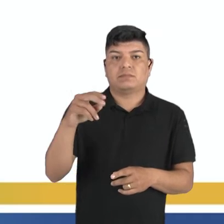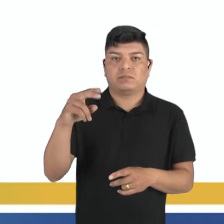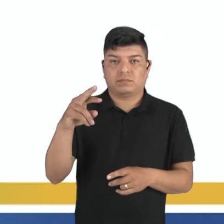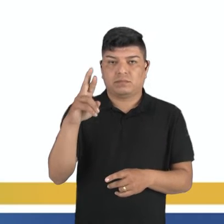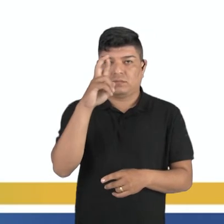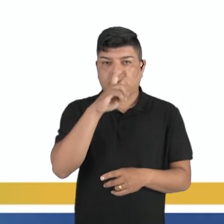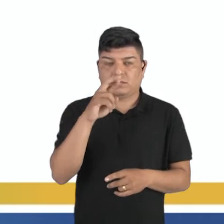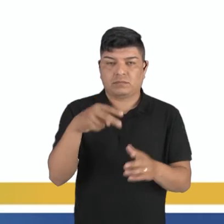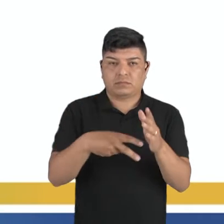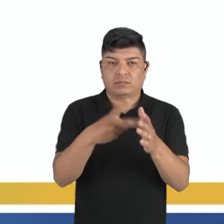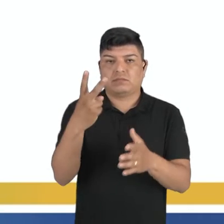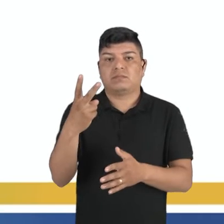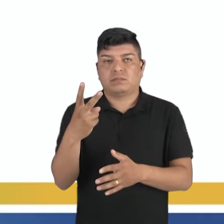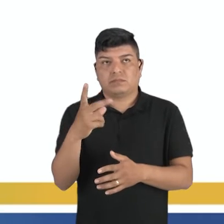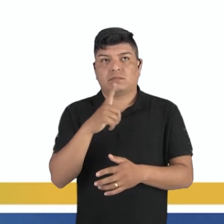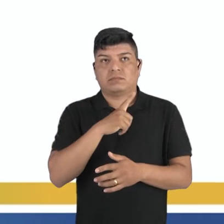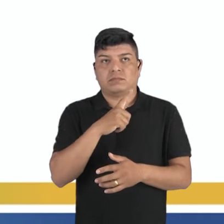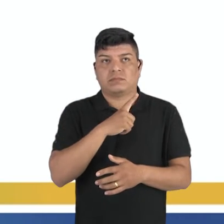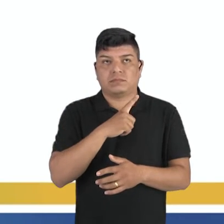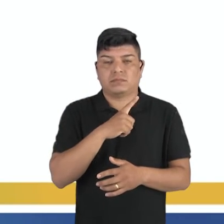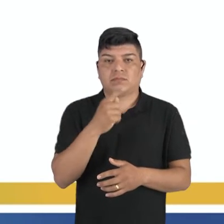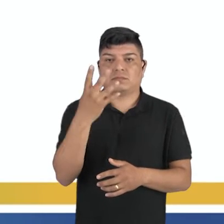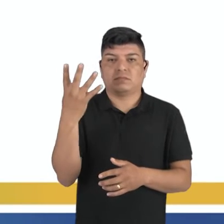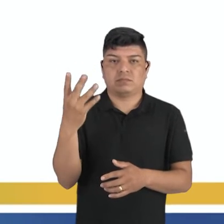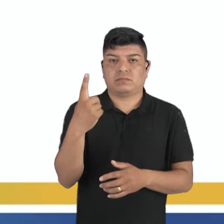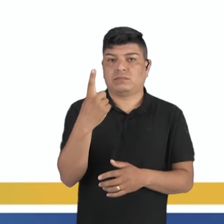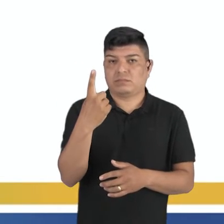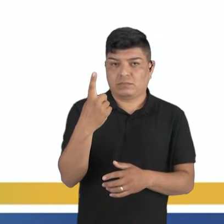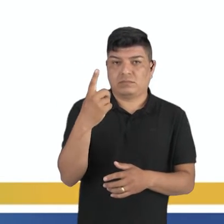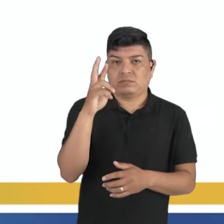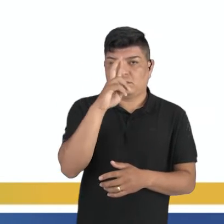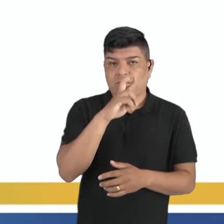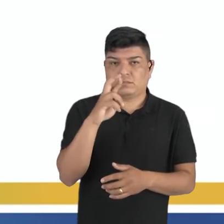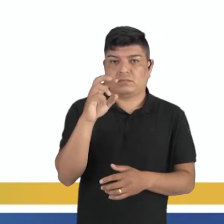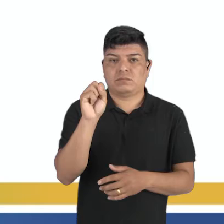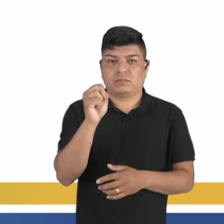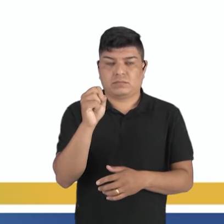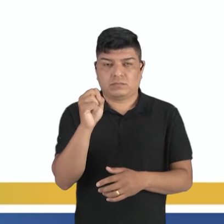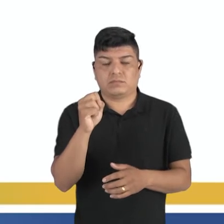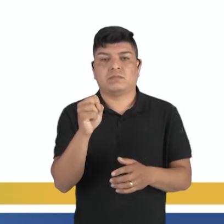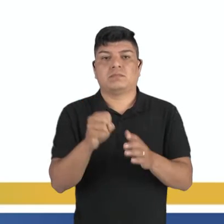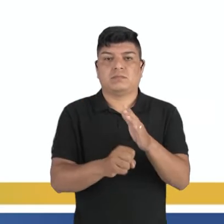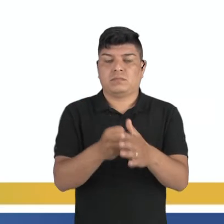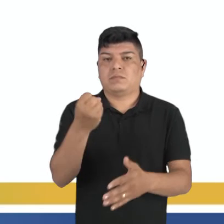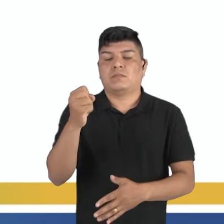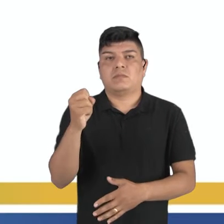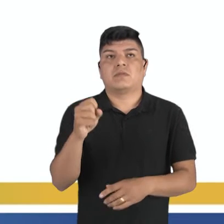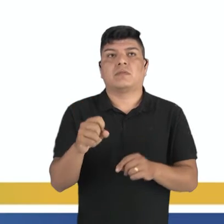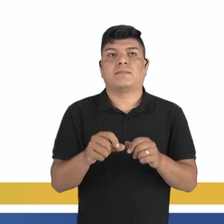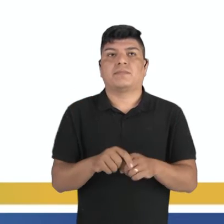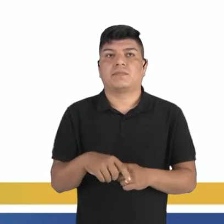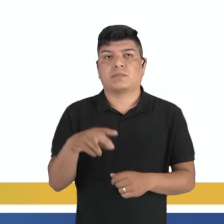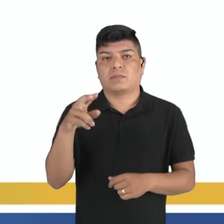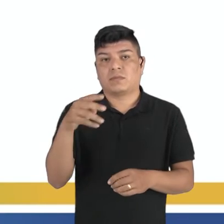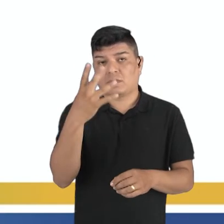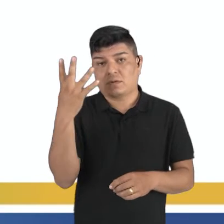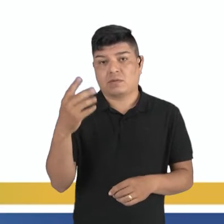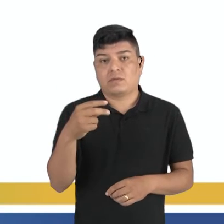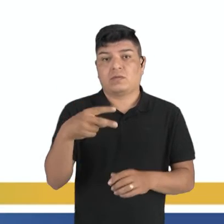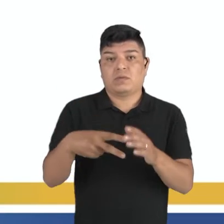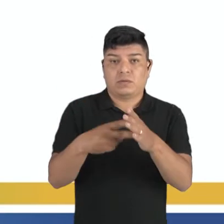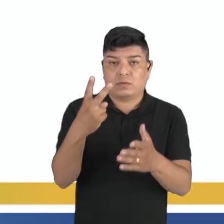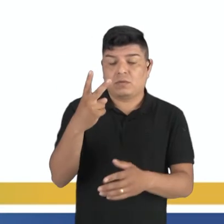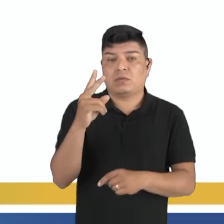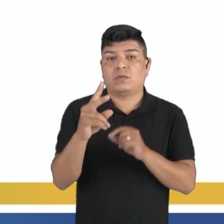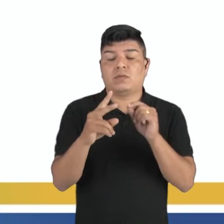irmãos observada 2 vezes, nós temos a quantidade de um irmão aí que aparece 8 vezes, a quantidade aí de 2